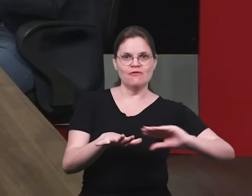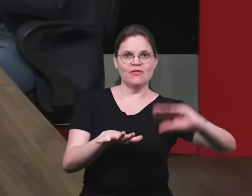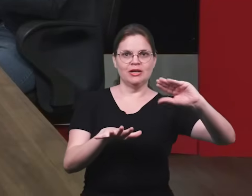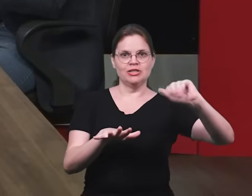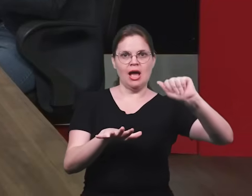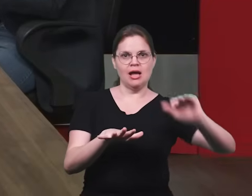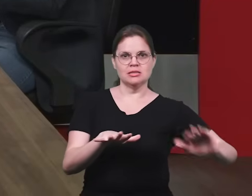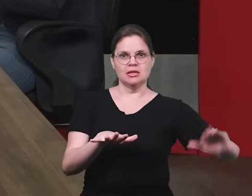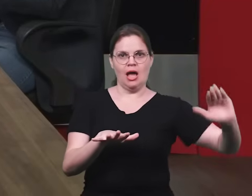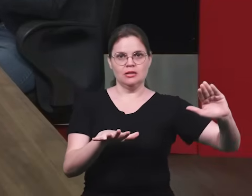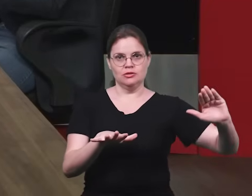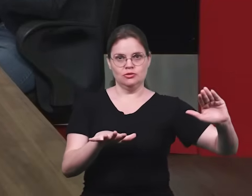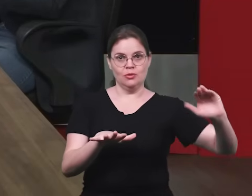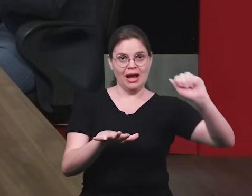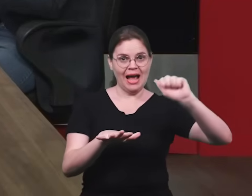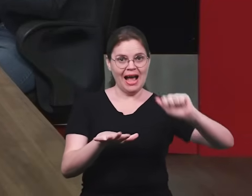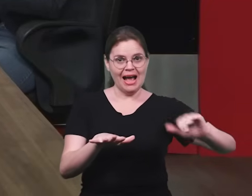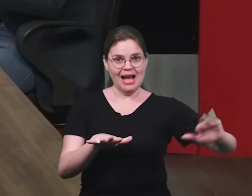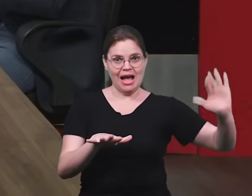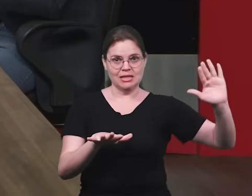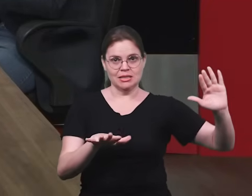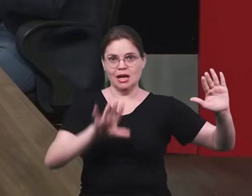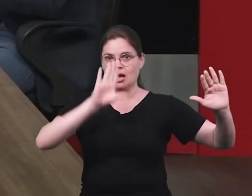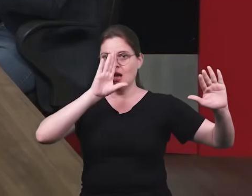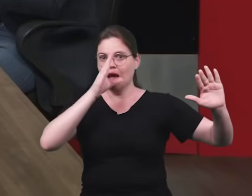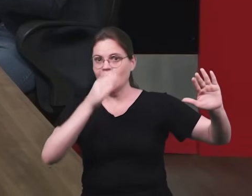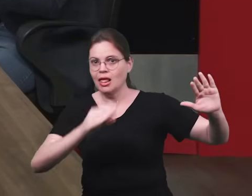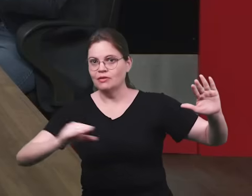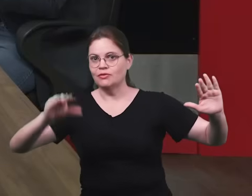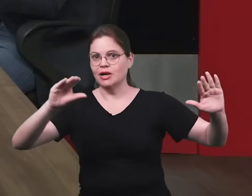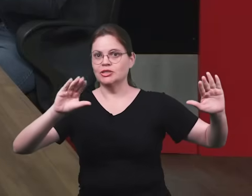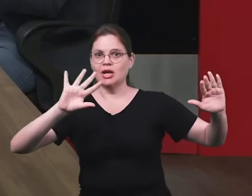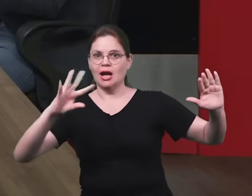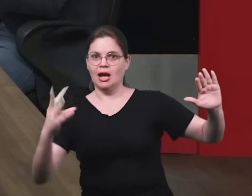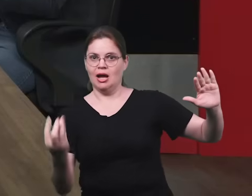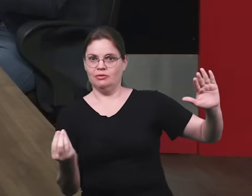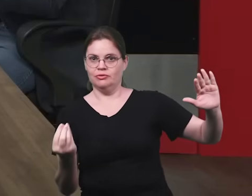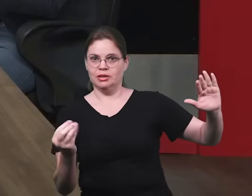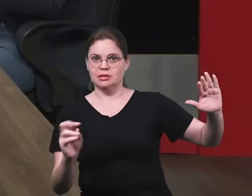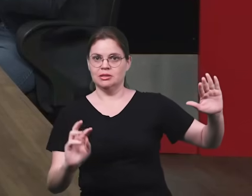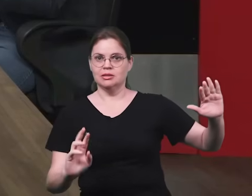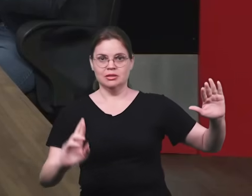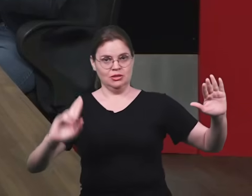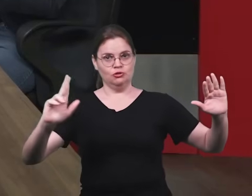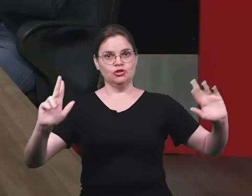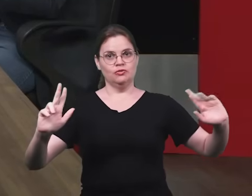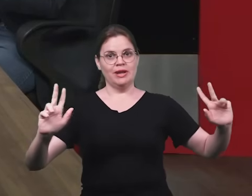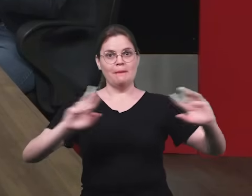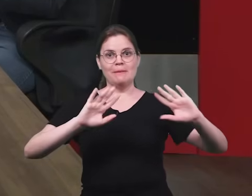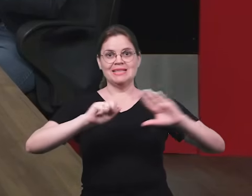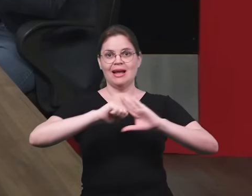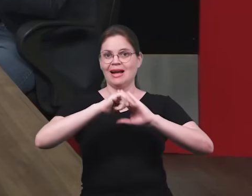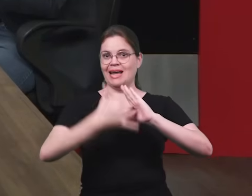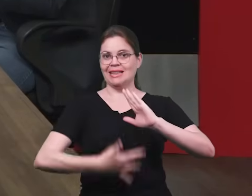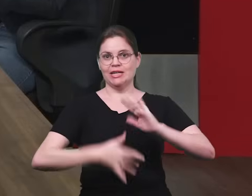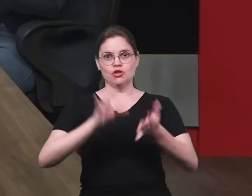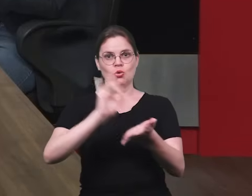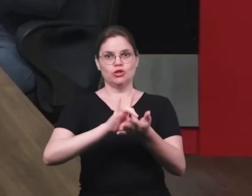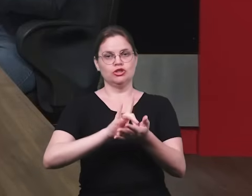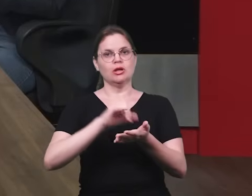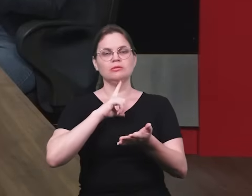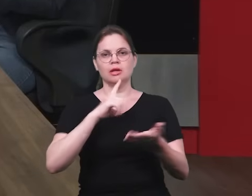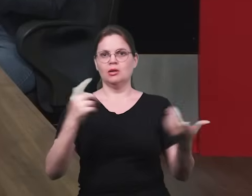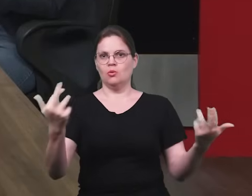elefante africano, mas nem por isso ele deixa de ser elefante. Ele guarda as características